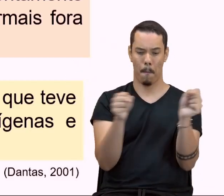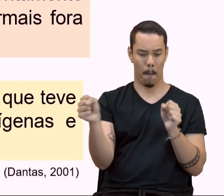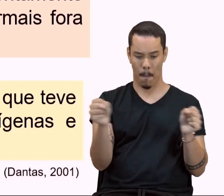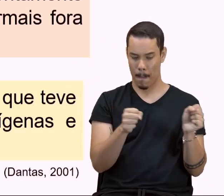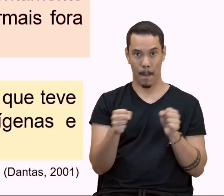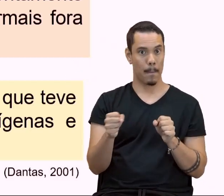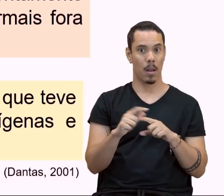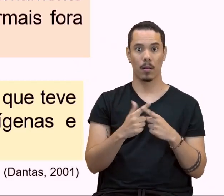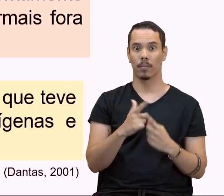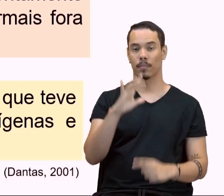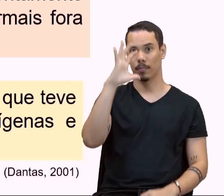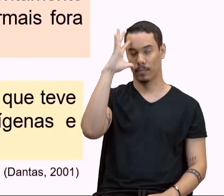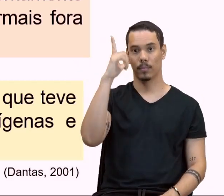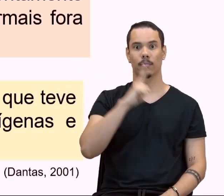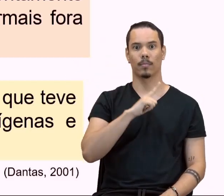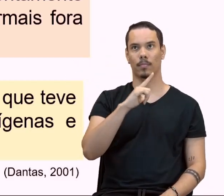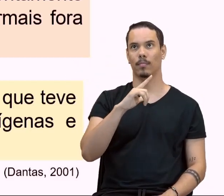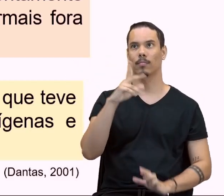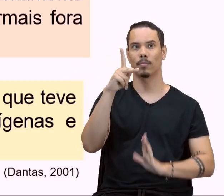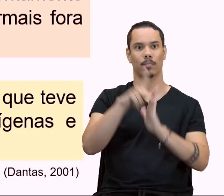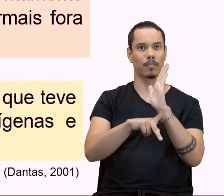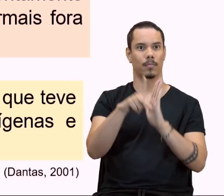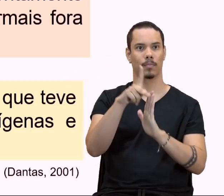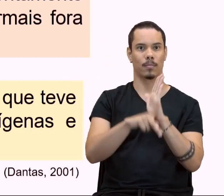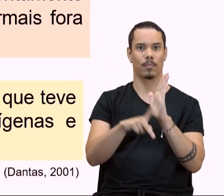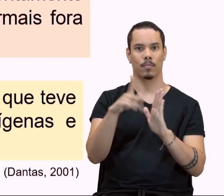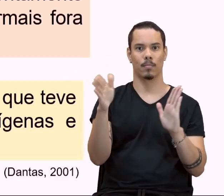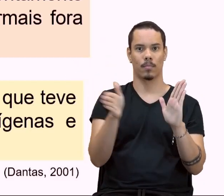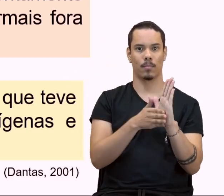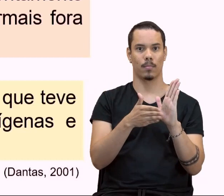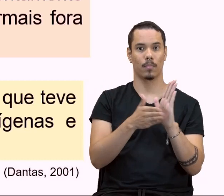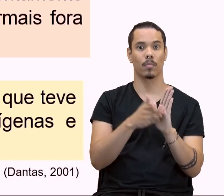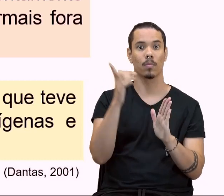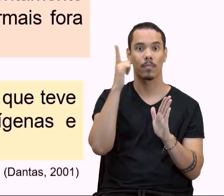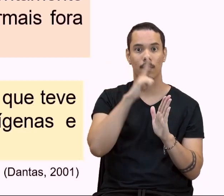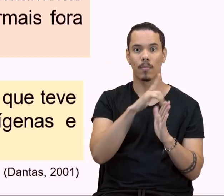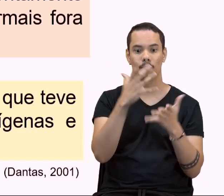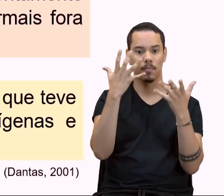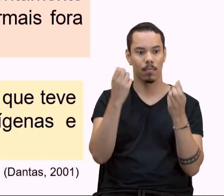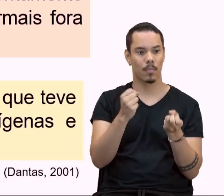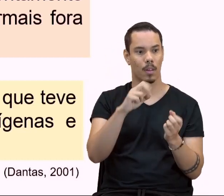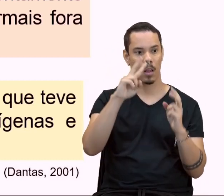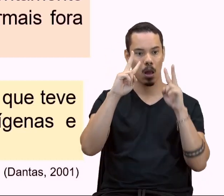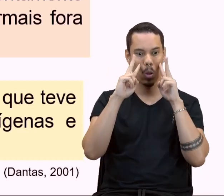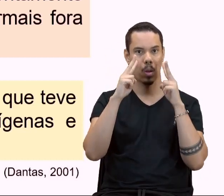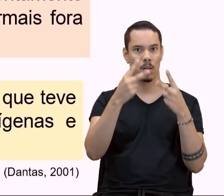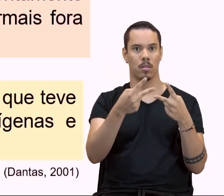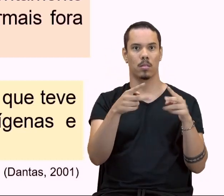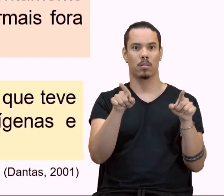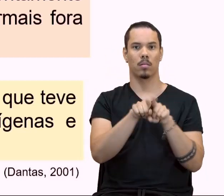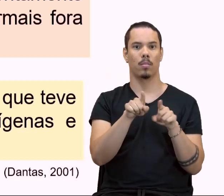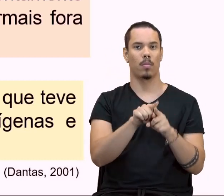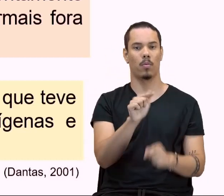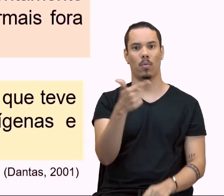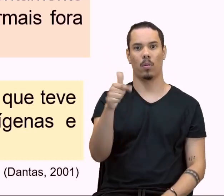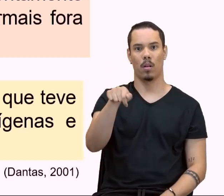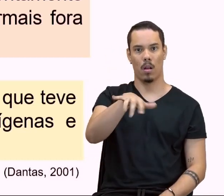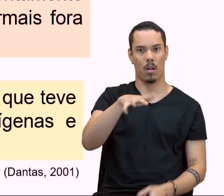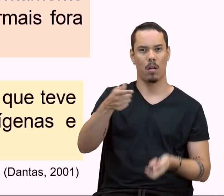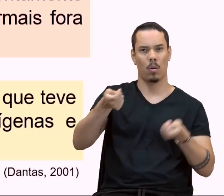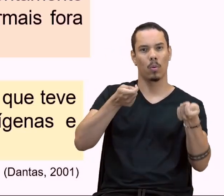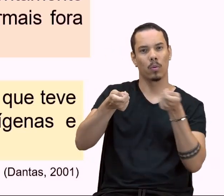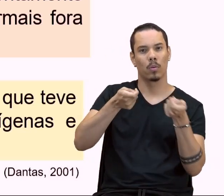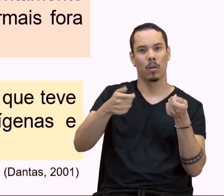respondeu com um programa de assentamento rápido, reconhecendo assentamentos informais fora das áreas controladas pelo